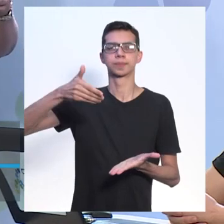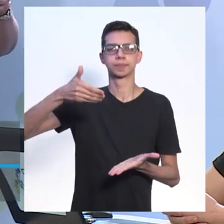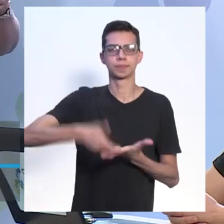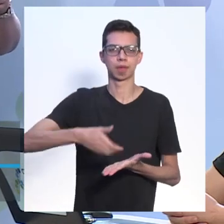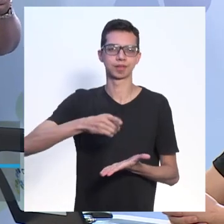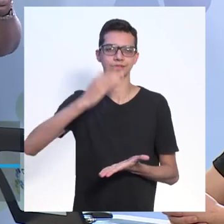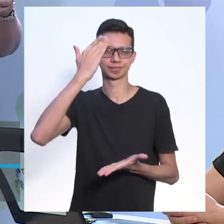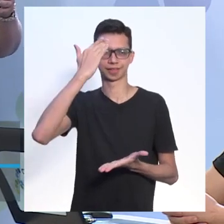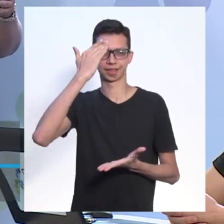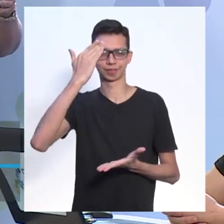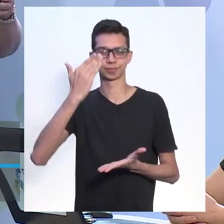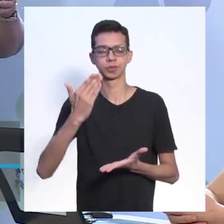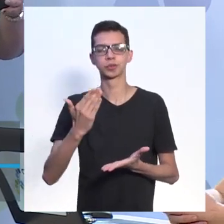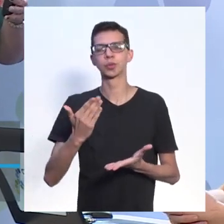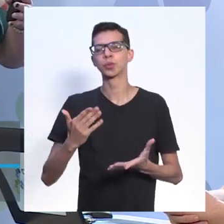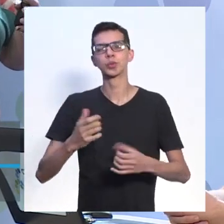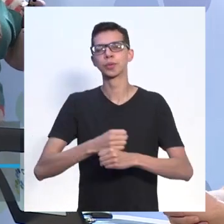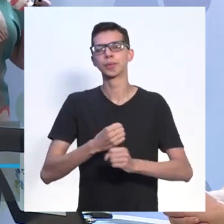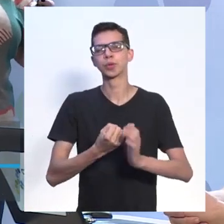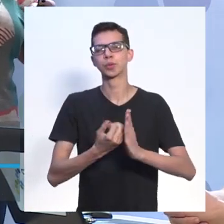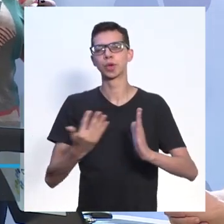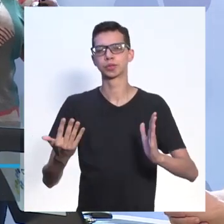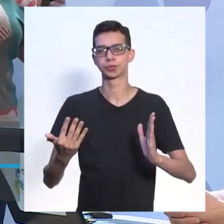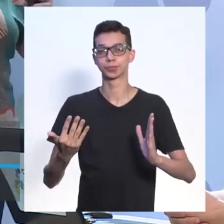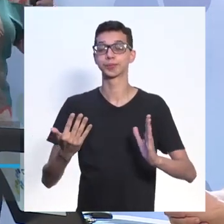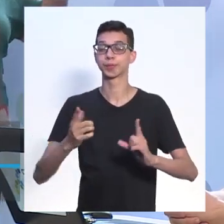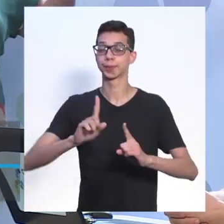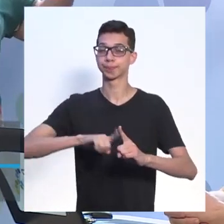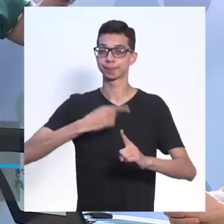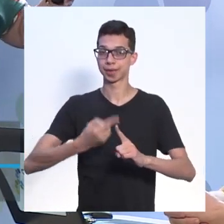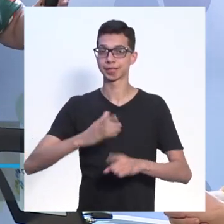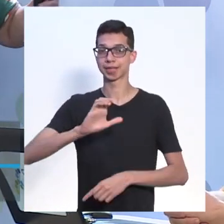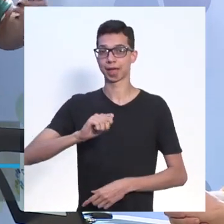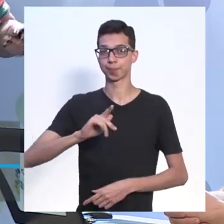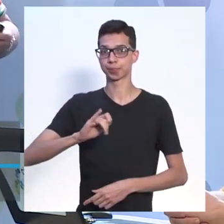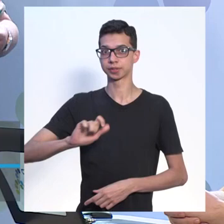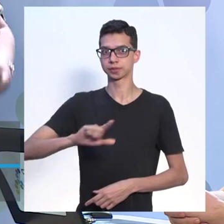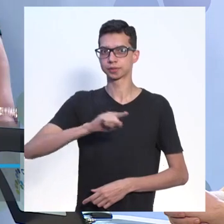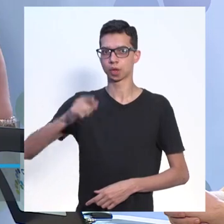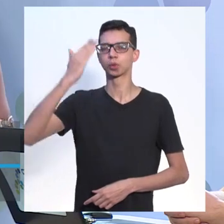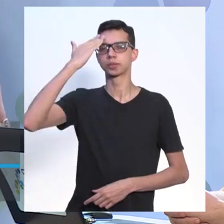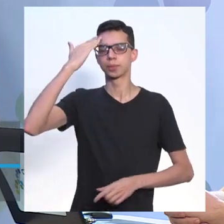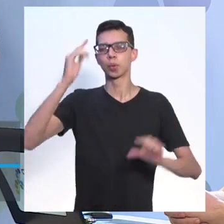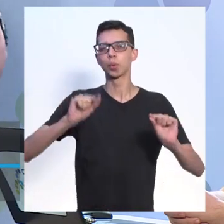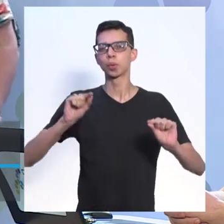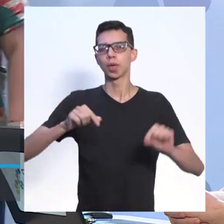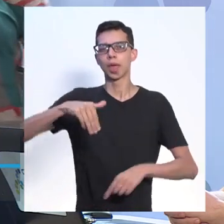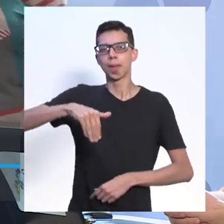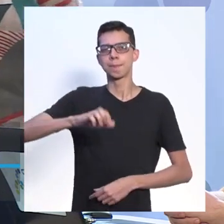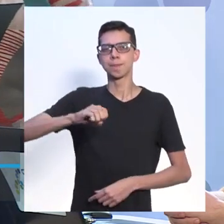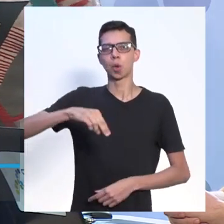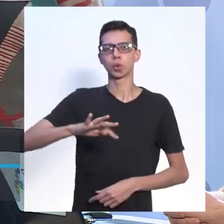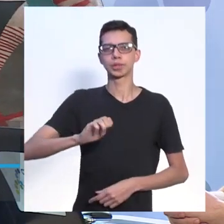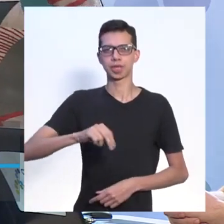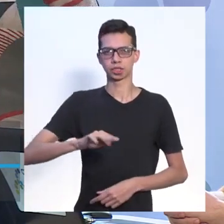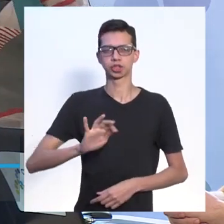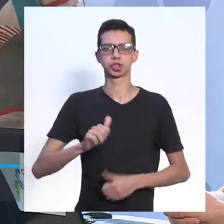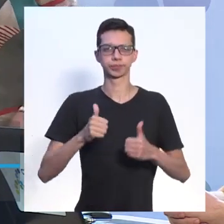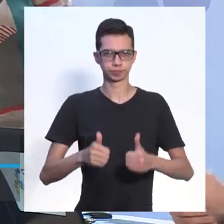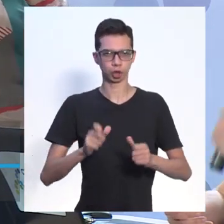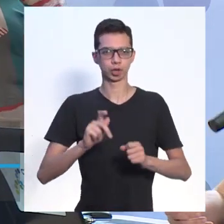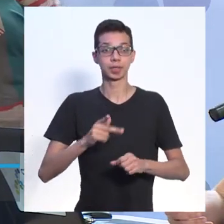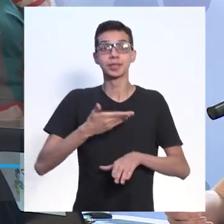quando terminar a última parcela. Mais o valor do capital a gente sabe que é o nosso montante. Vamos